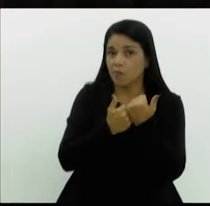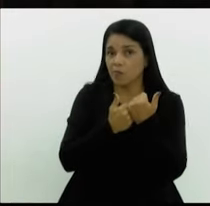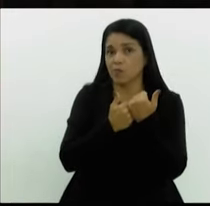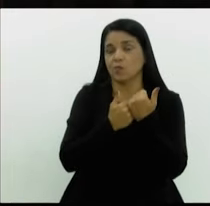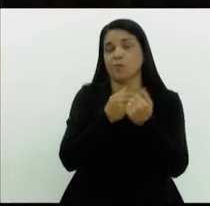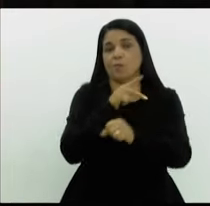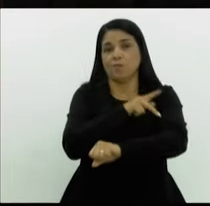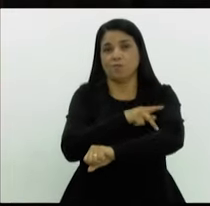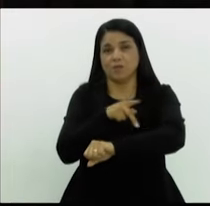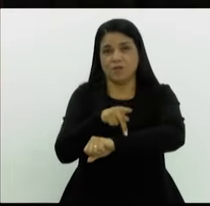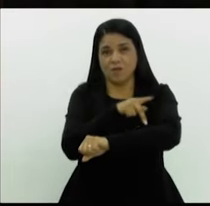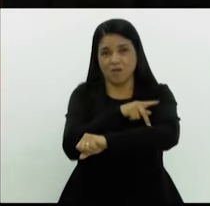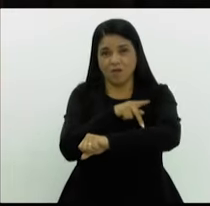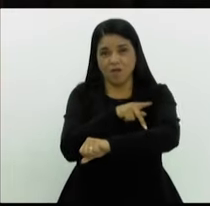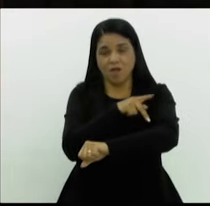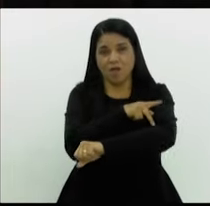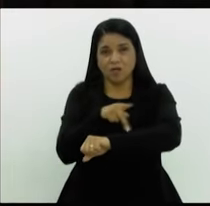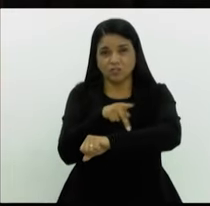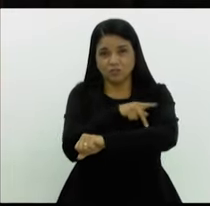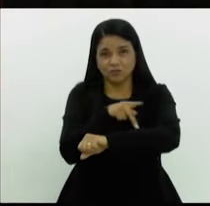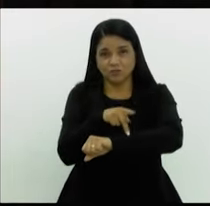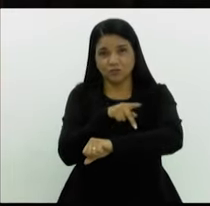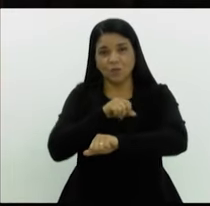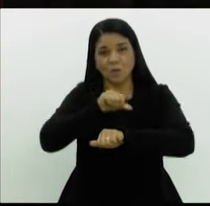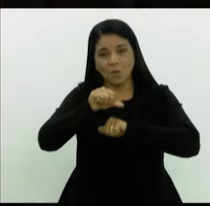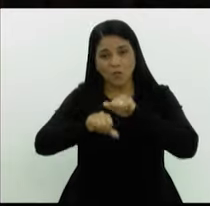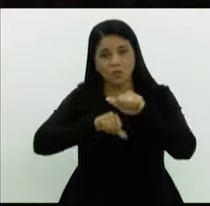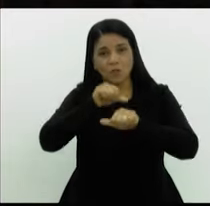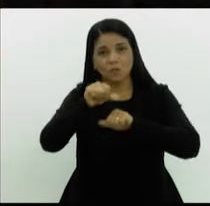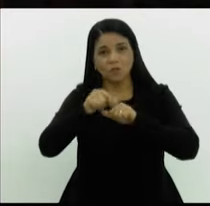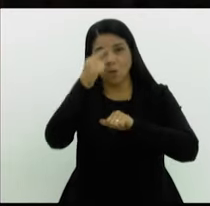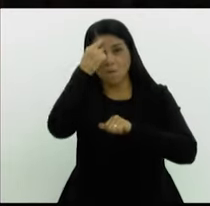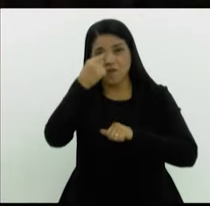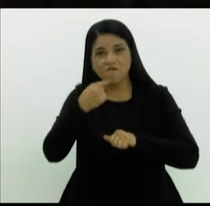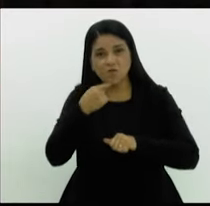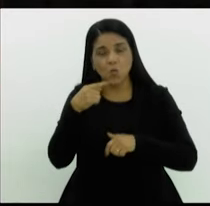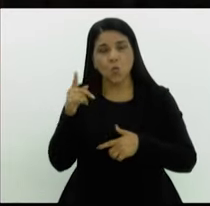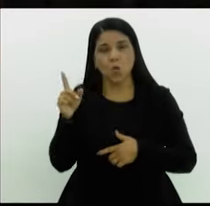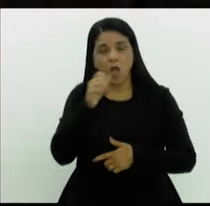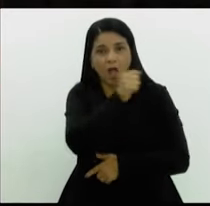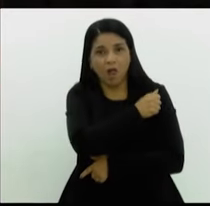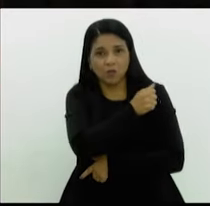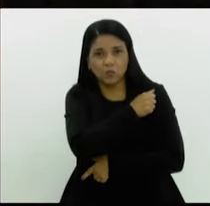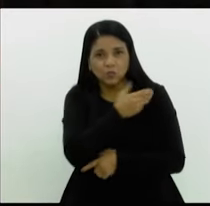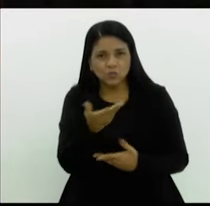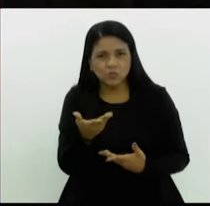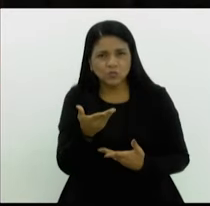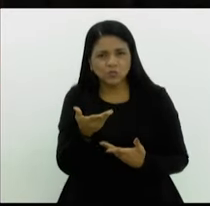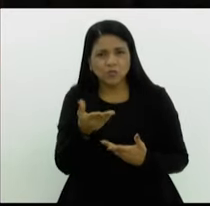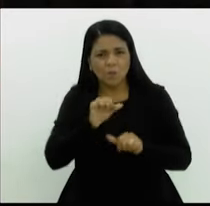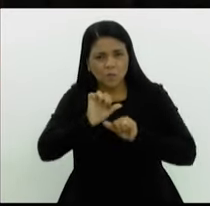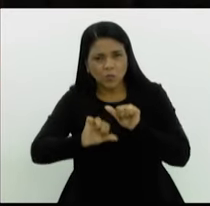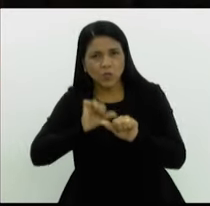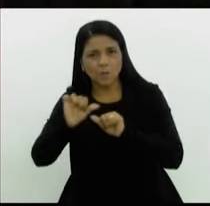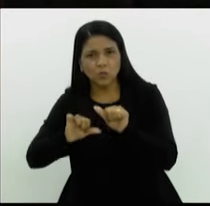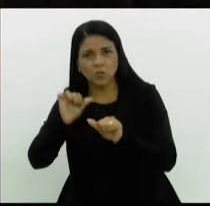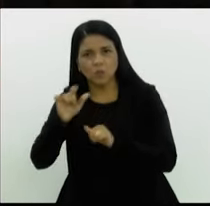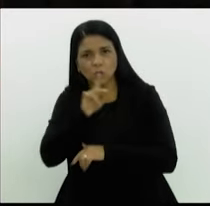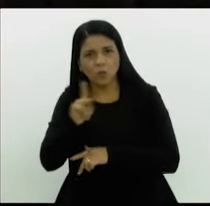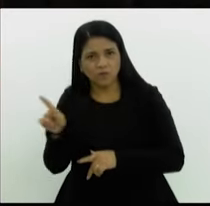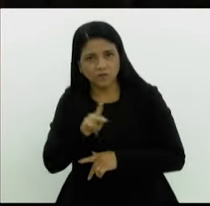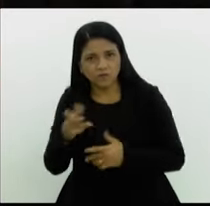tem que mudar de um ano para o outro de acordo com o perfil do estudante que vai entrar. Não é verdade. O professor de